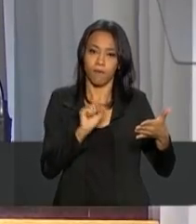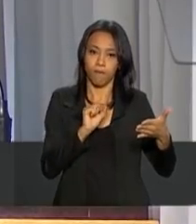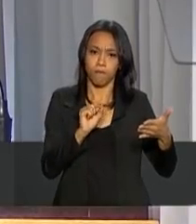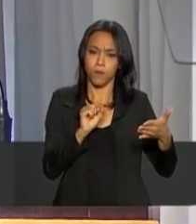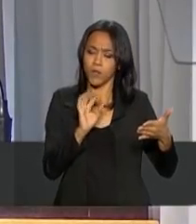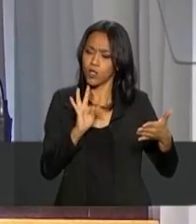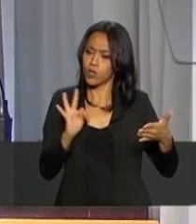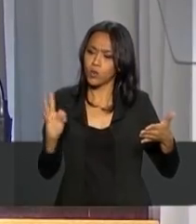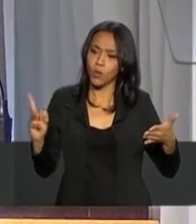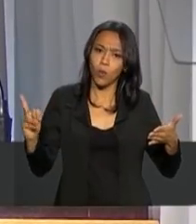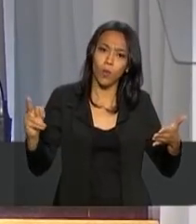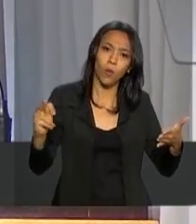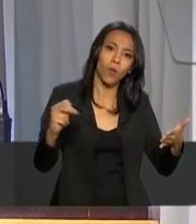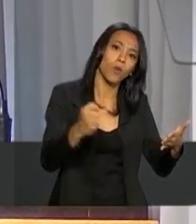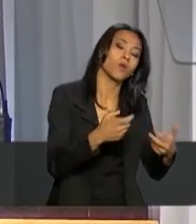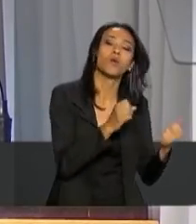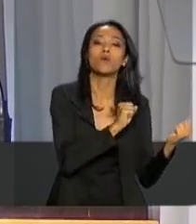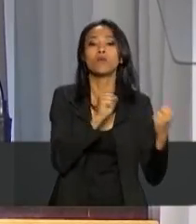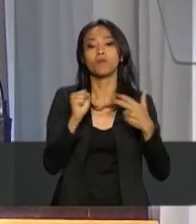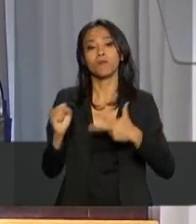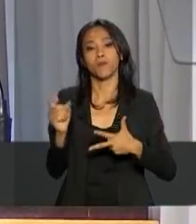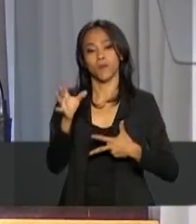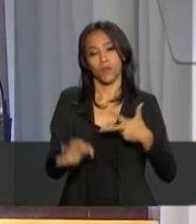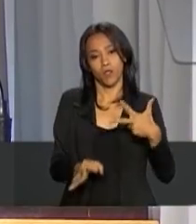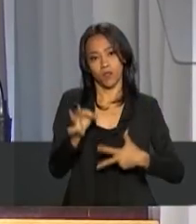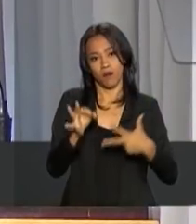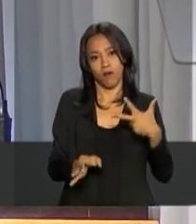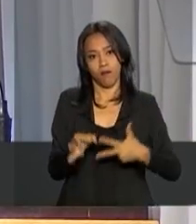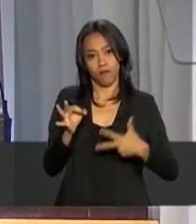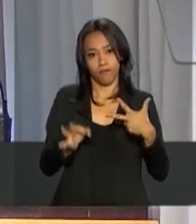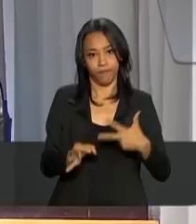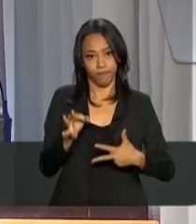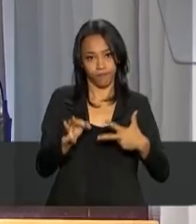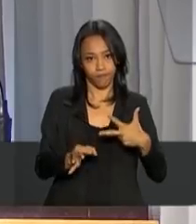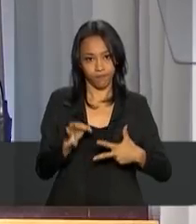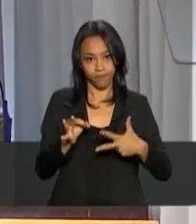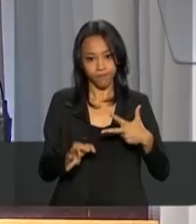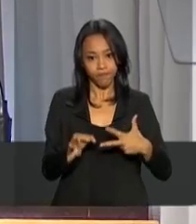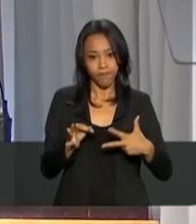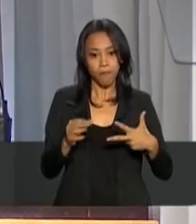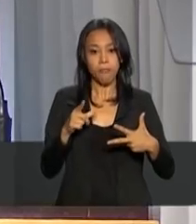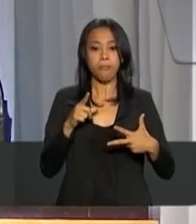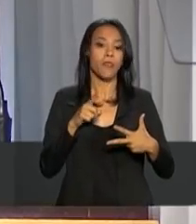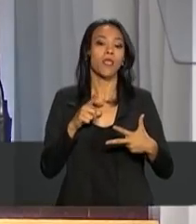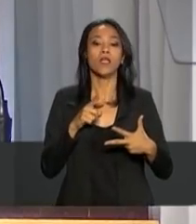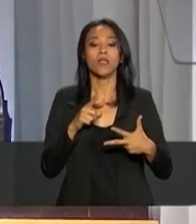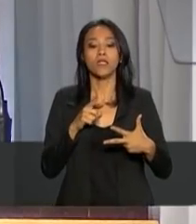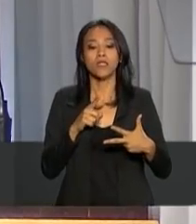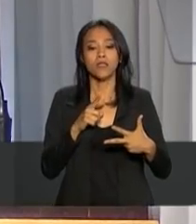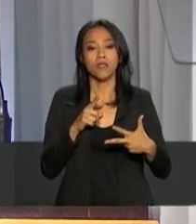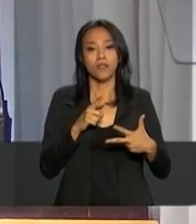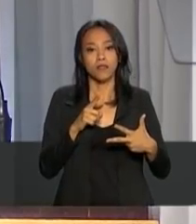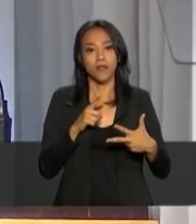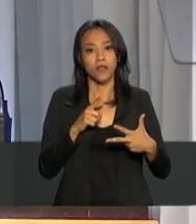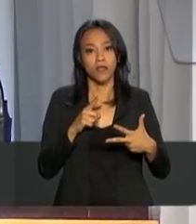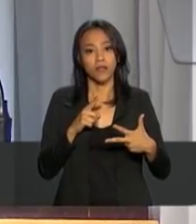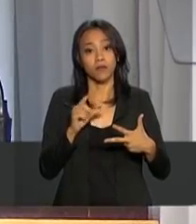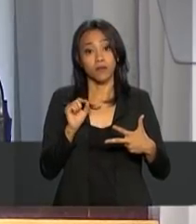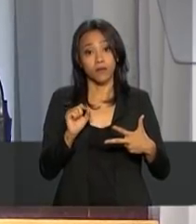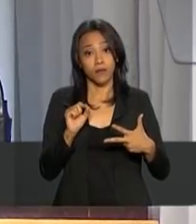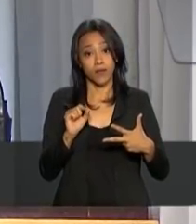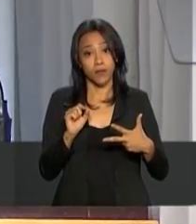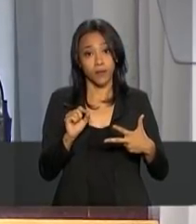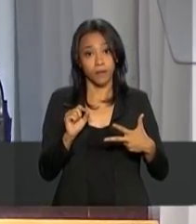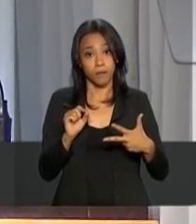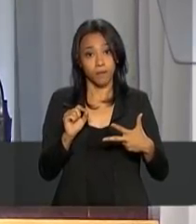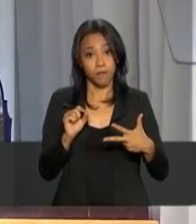todo o sistema. Então, o judiciário mesmo tem decidido muitas questões pela